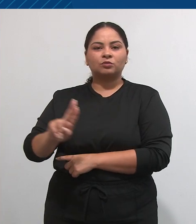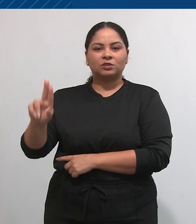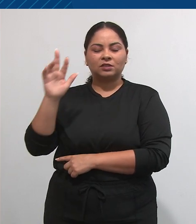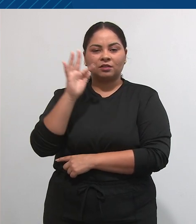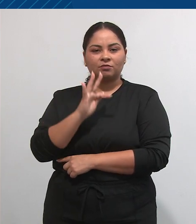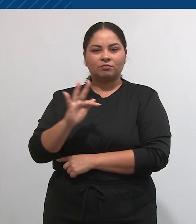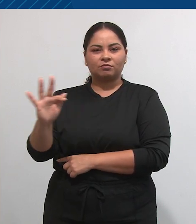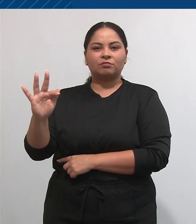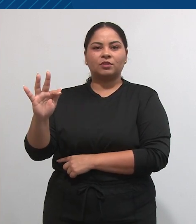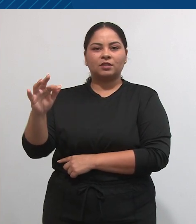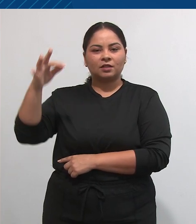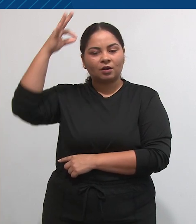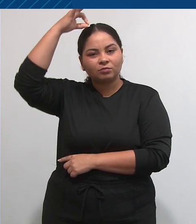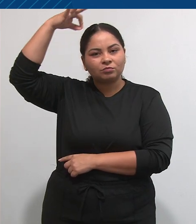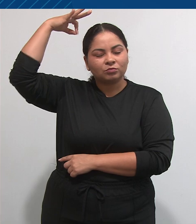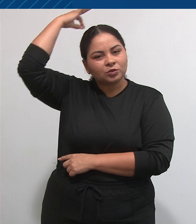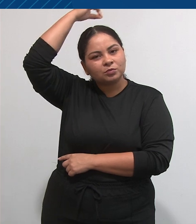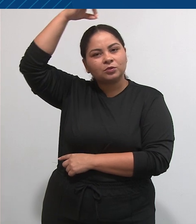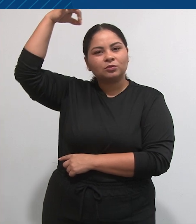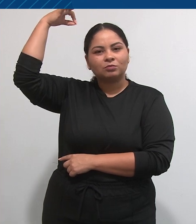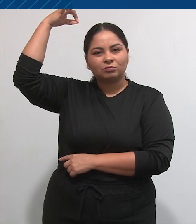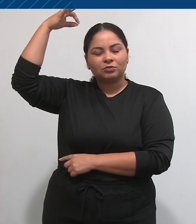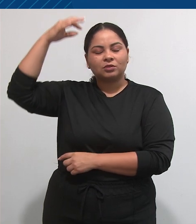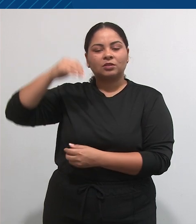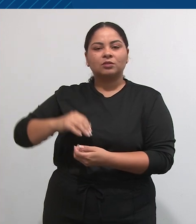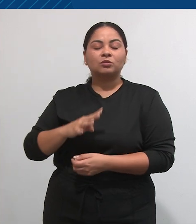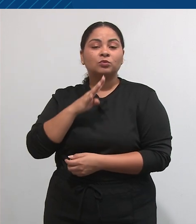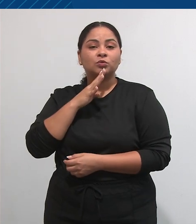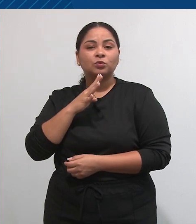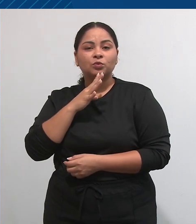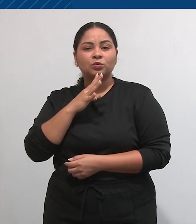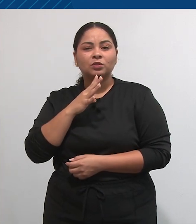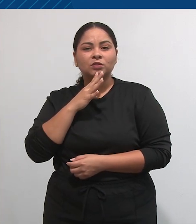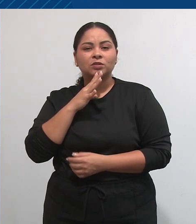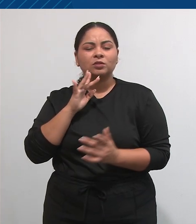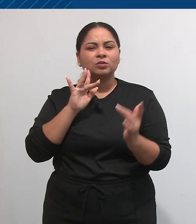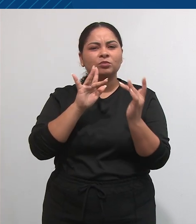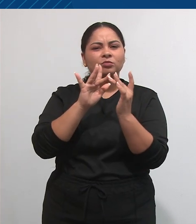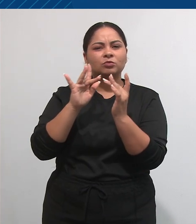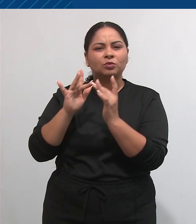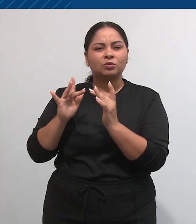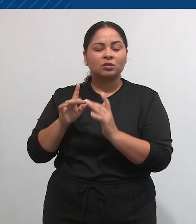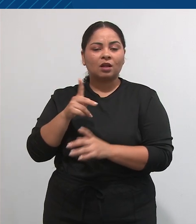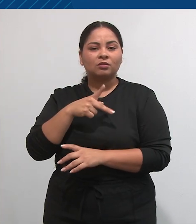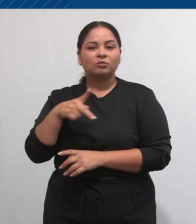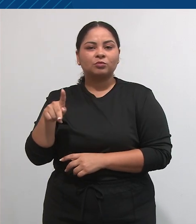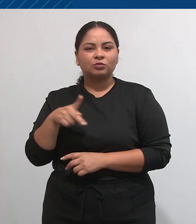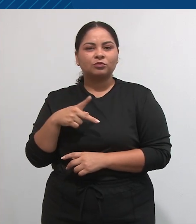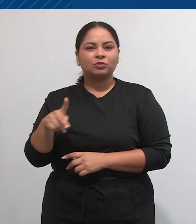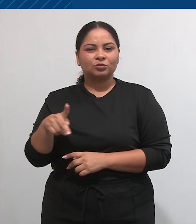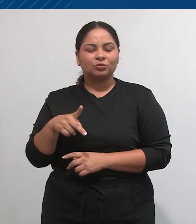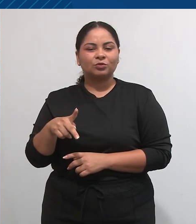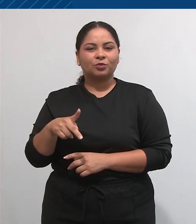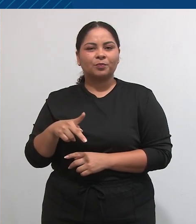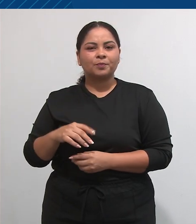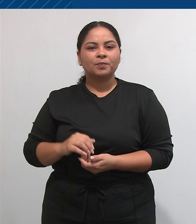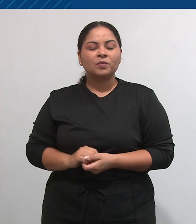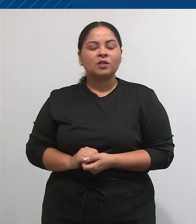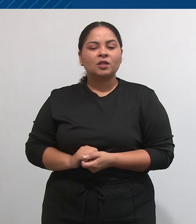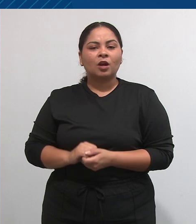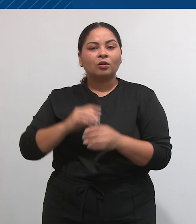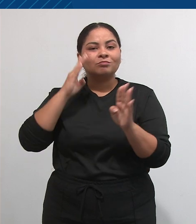Santo. E eu conheci com essas minhas andanças, por meio de pesquisa, descobri que ele